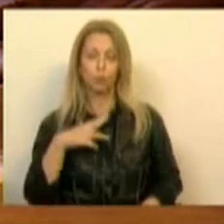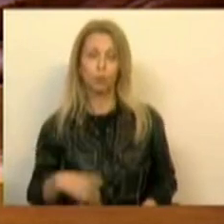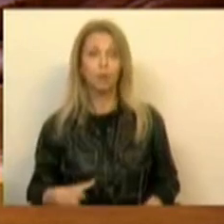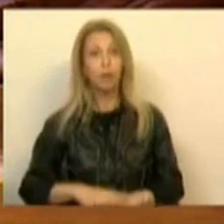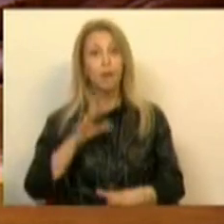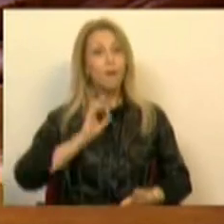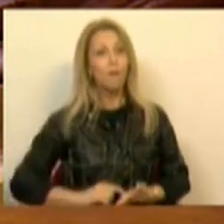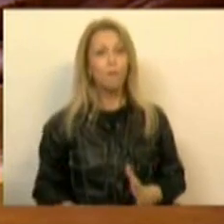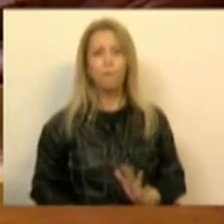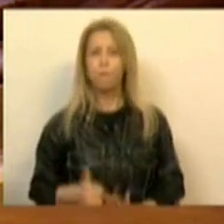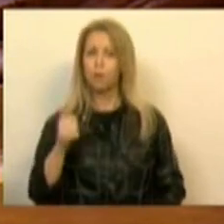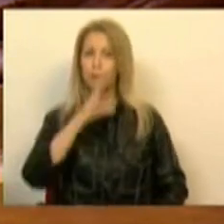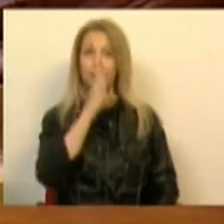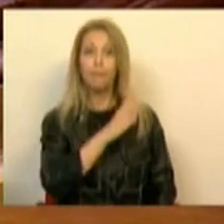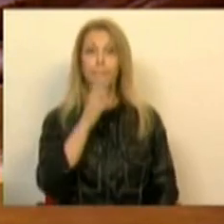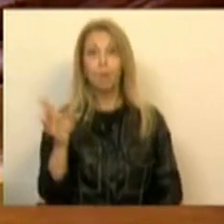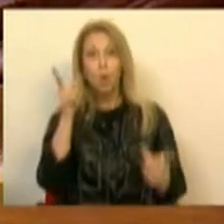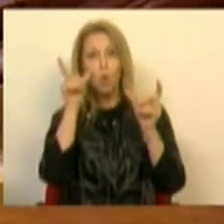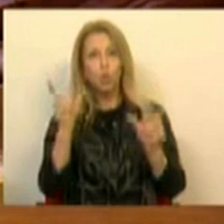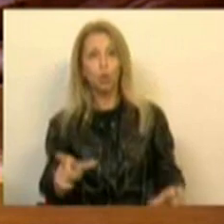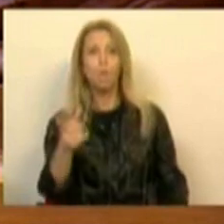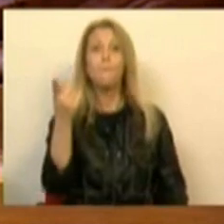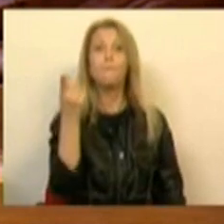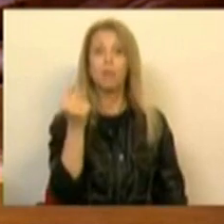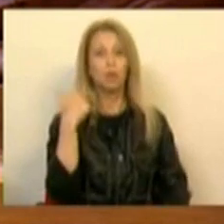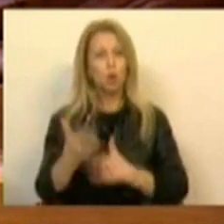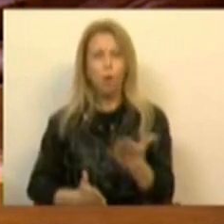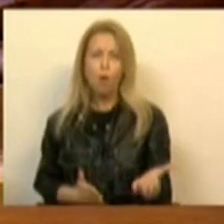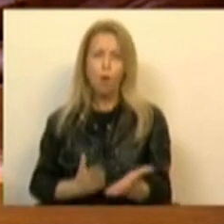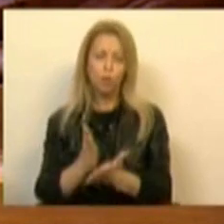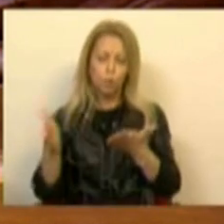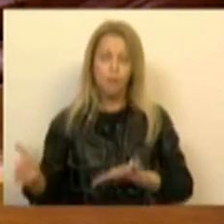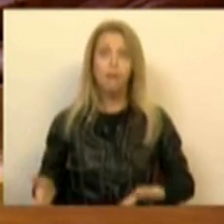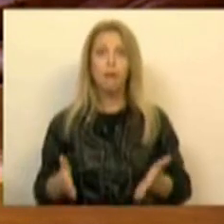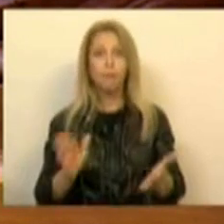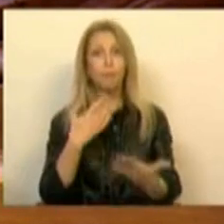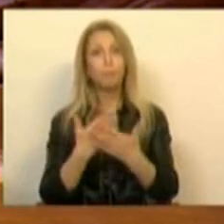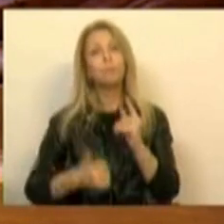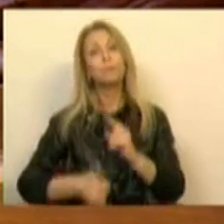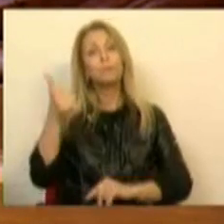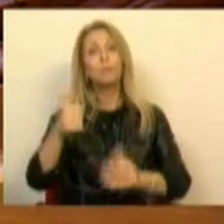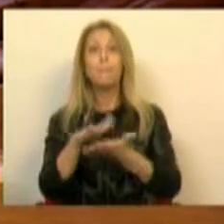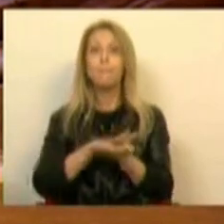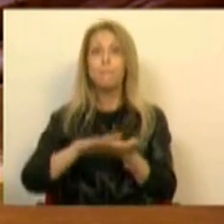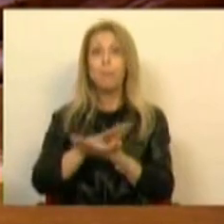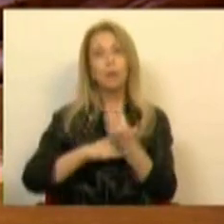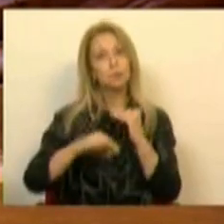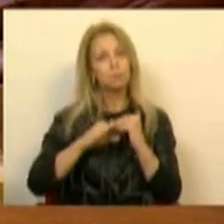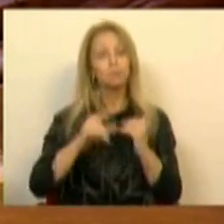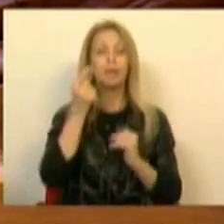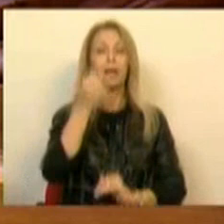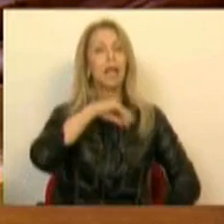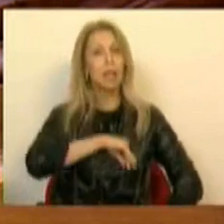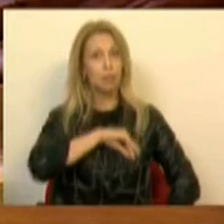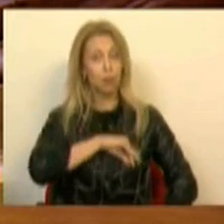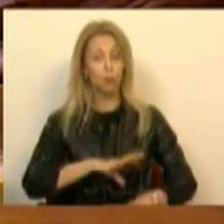fundamental agirmos para controlar os preços e continuar uma trajetória de melhoria sustentada dos rendimentos. Por isso